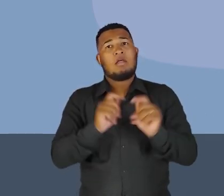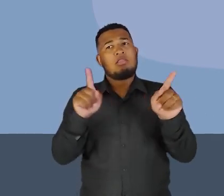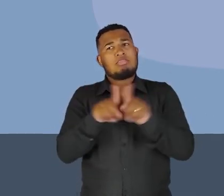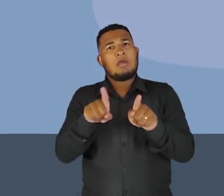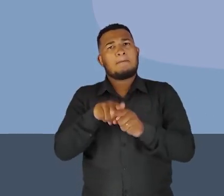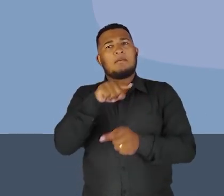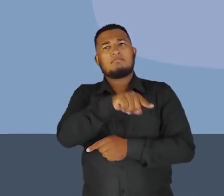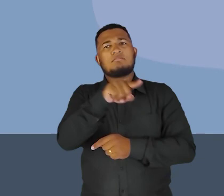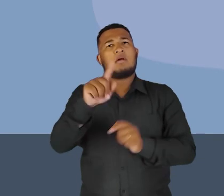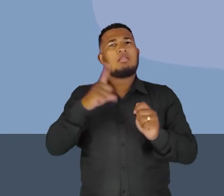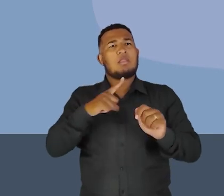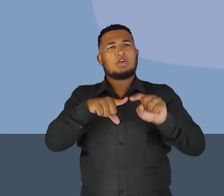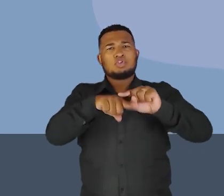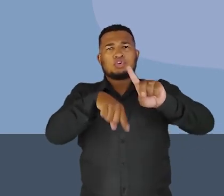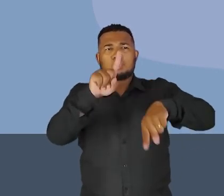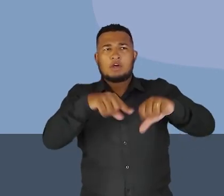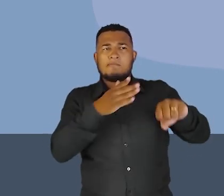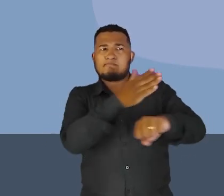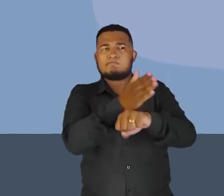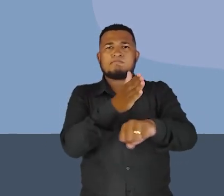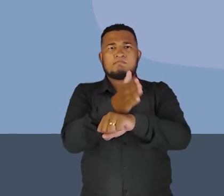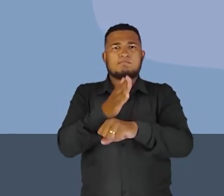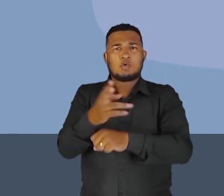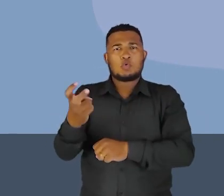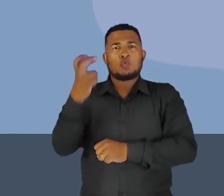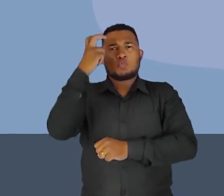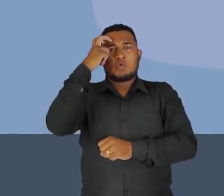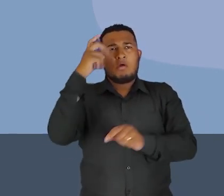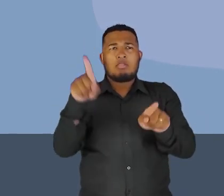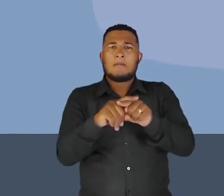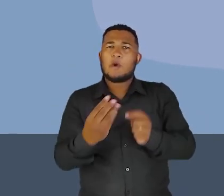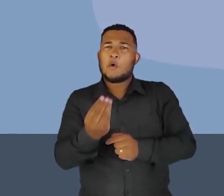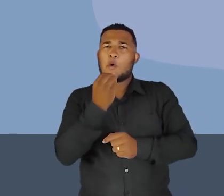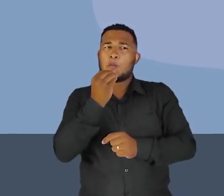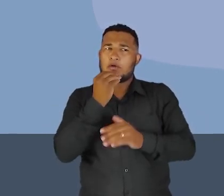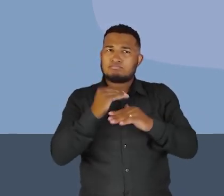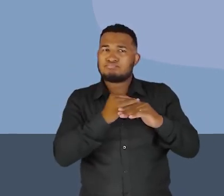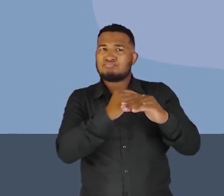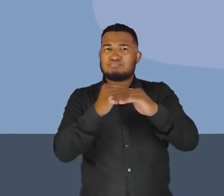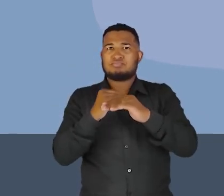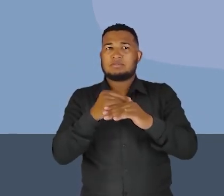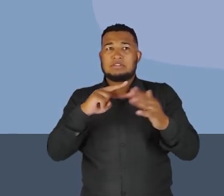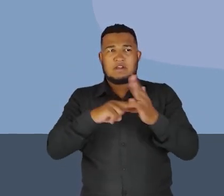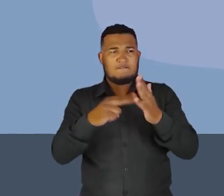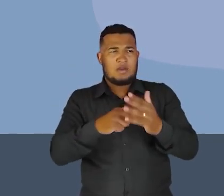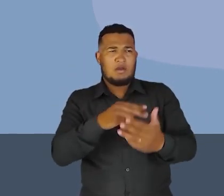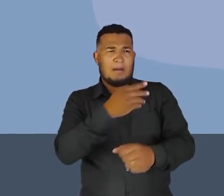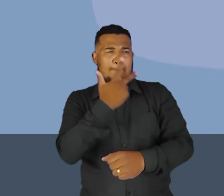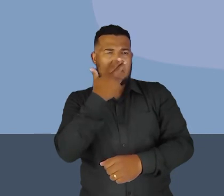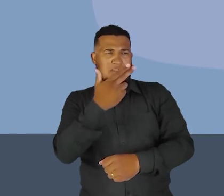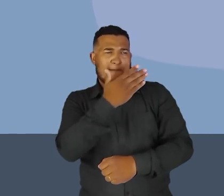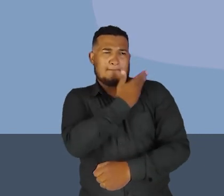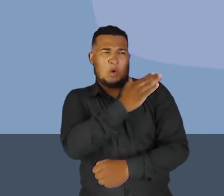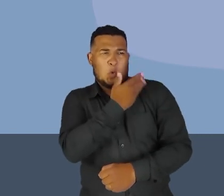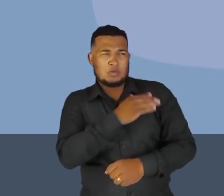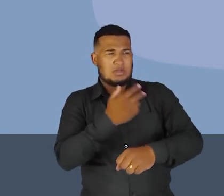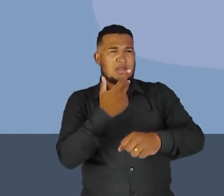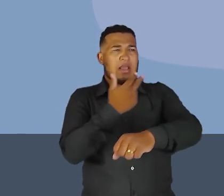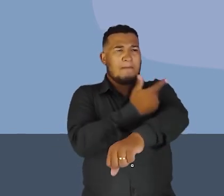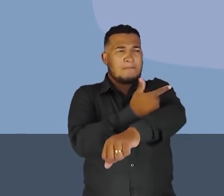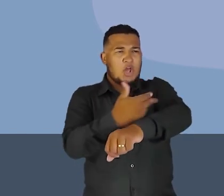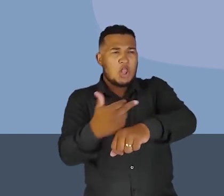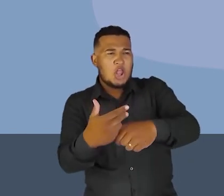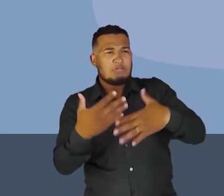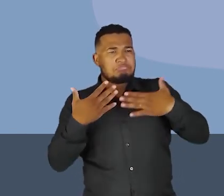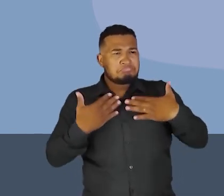garante direito à diversidade cultural e à igualdade de direitos de oportunidades. Não será discriminado por etnia, cor de pele, cultura,